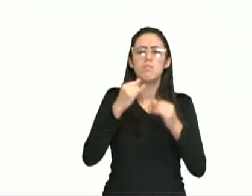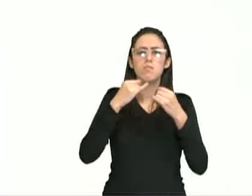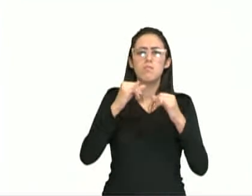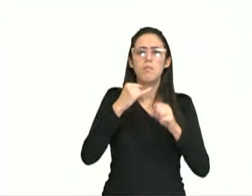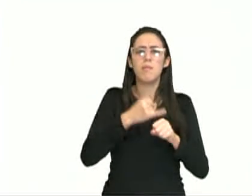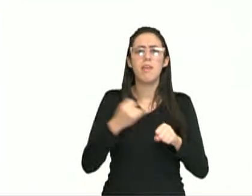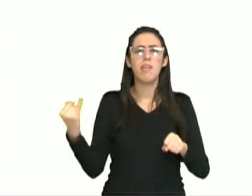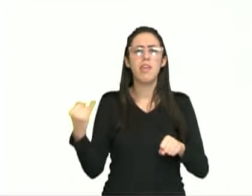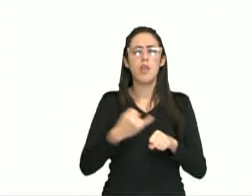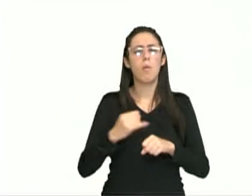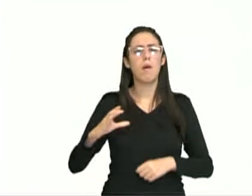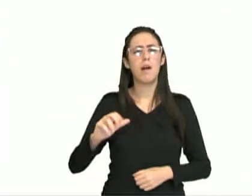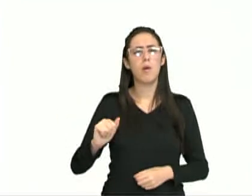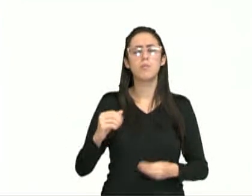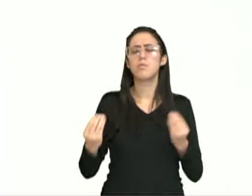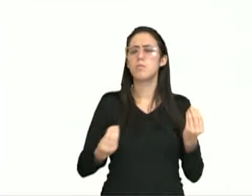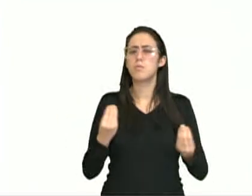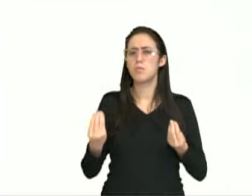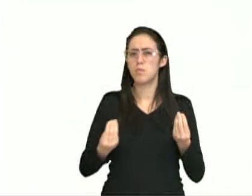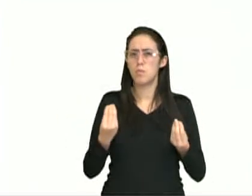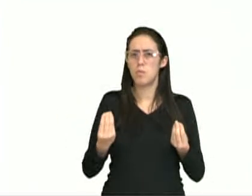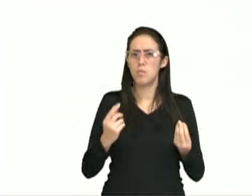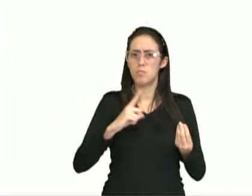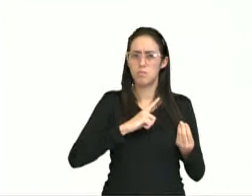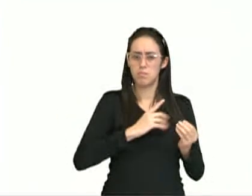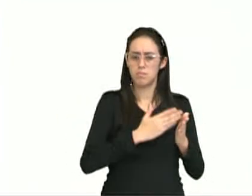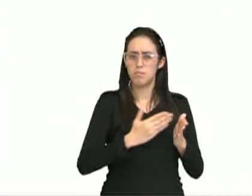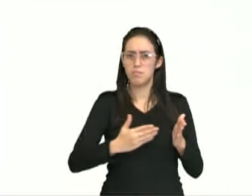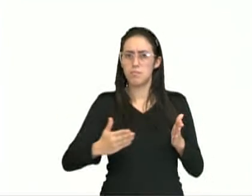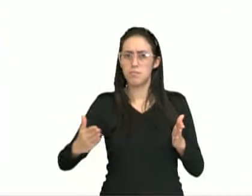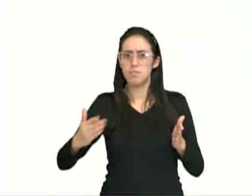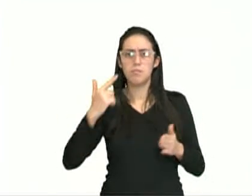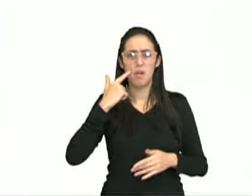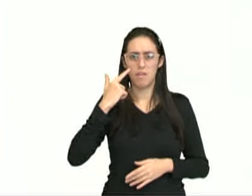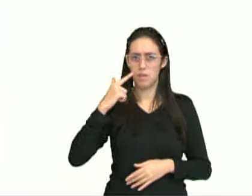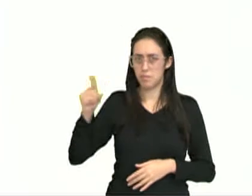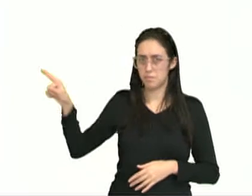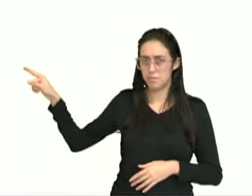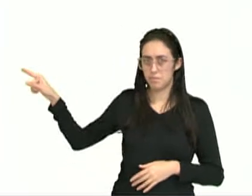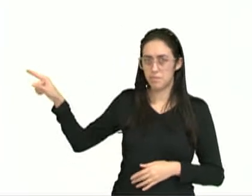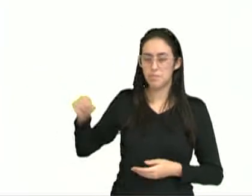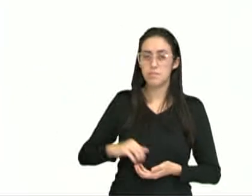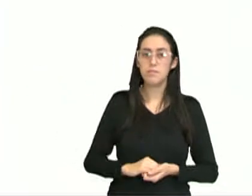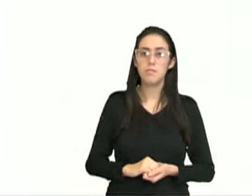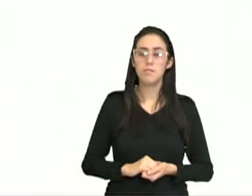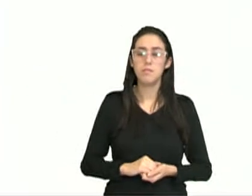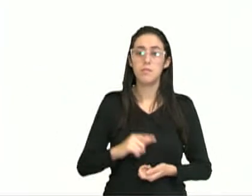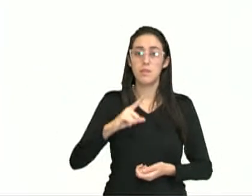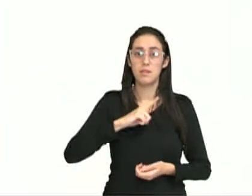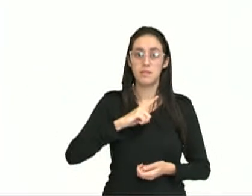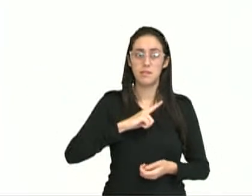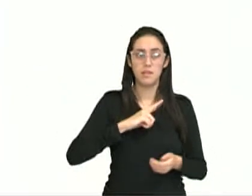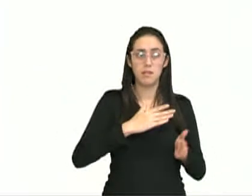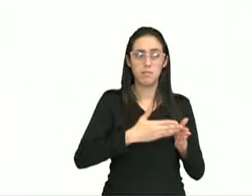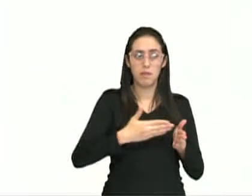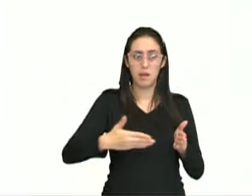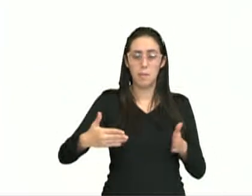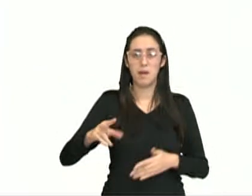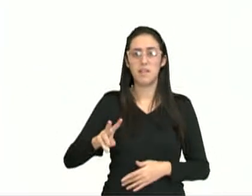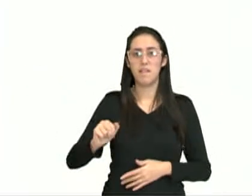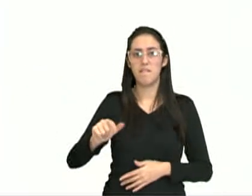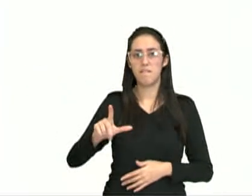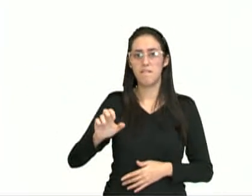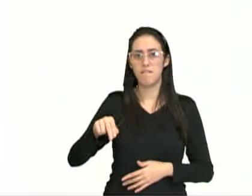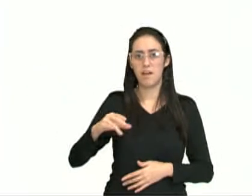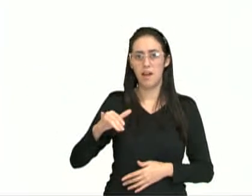cálcio? As representações do átomo neutro e do íon do cálcio estão a seguir. Observação, a camada de valência é a última camada